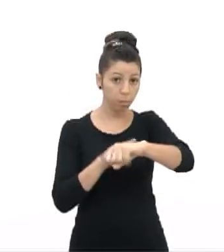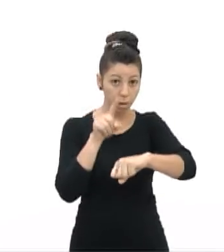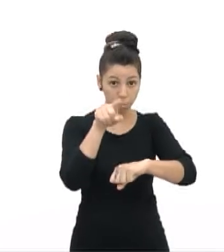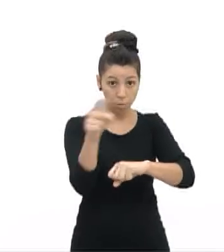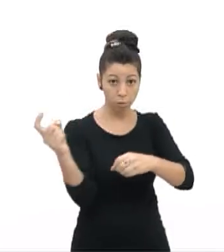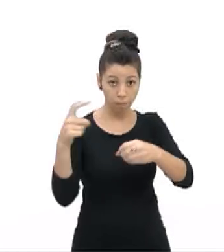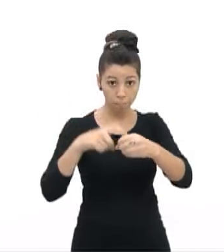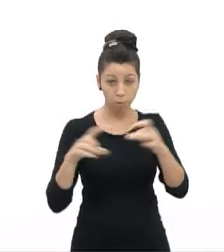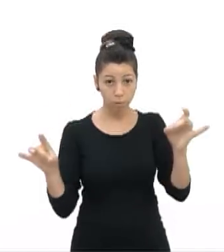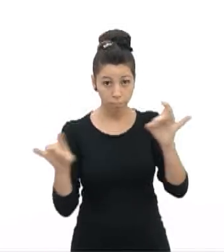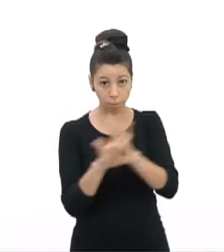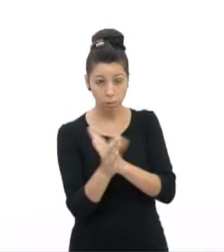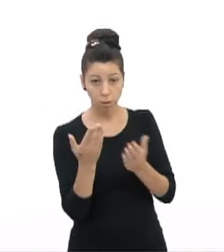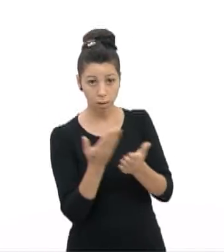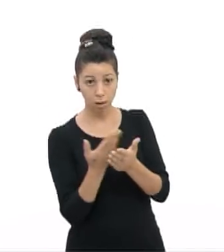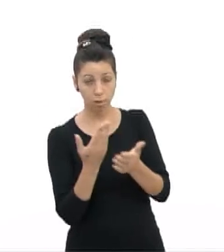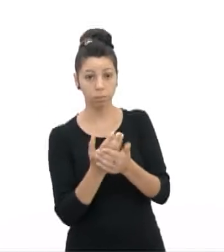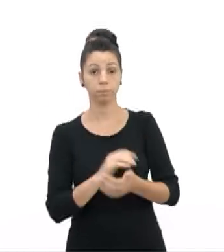aula. Até!